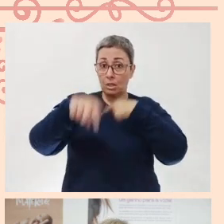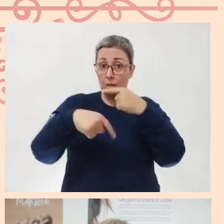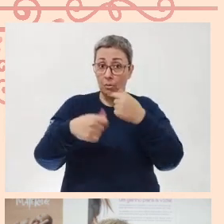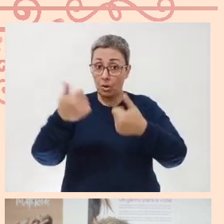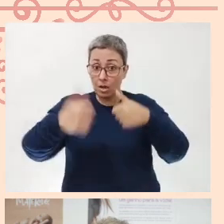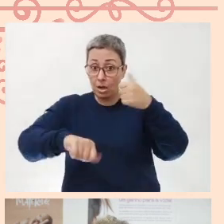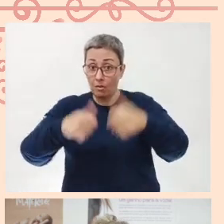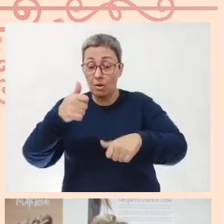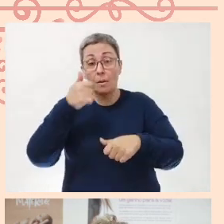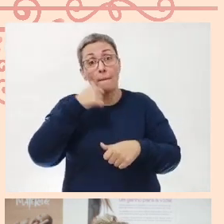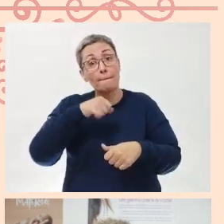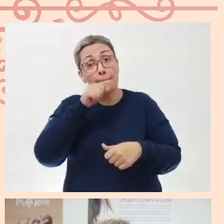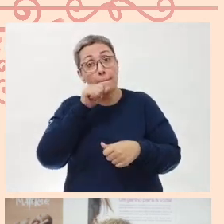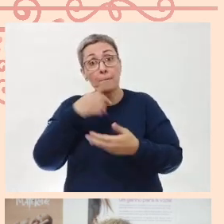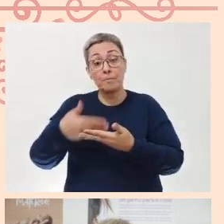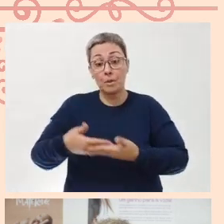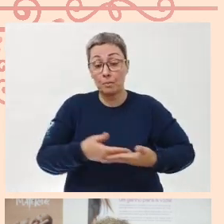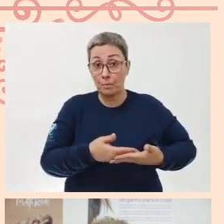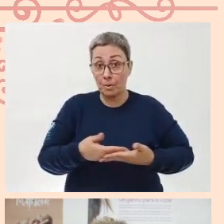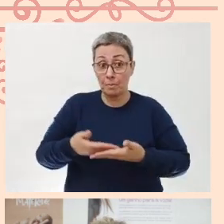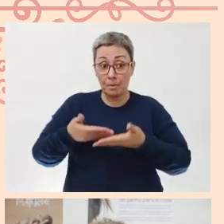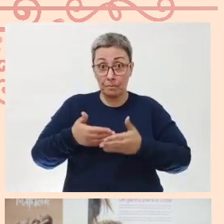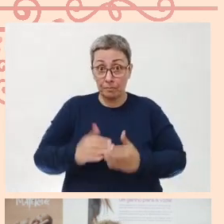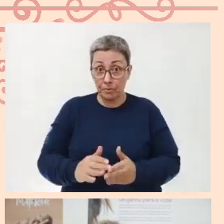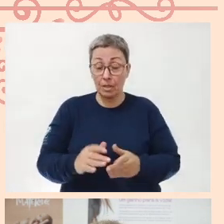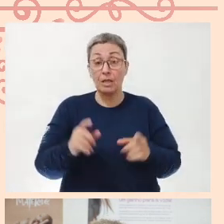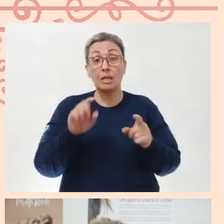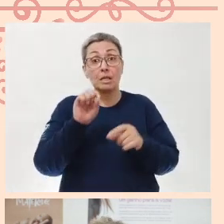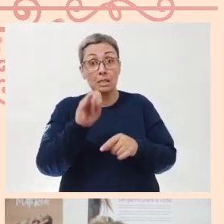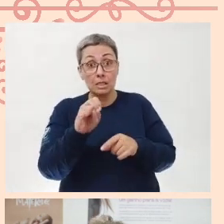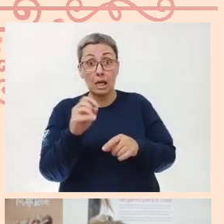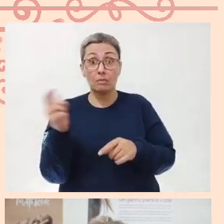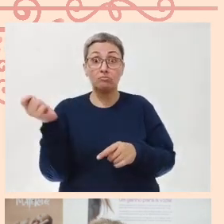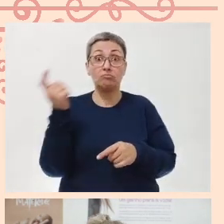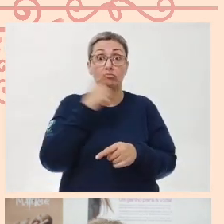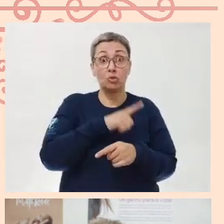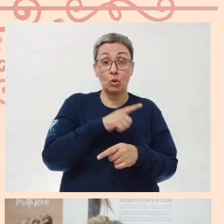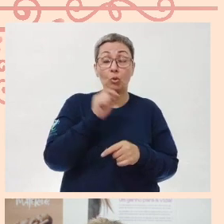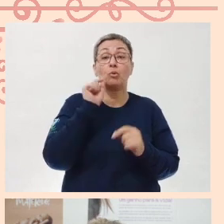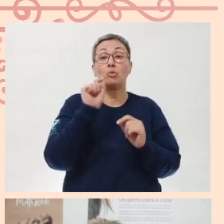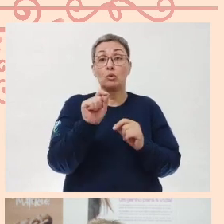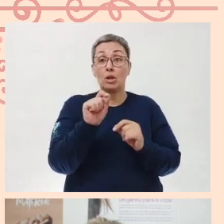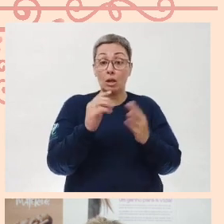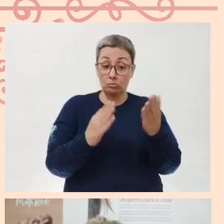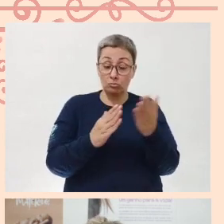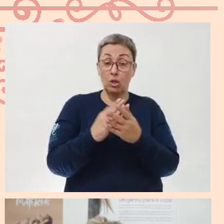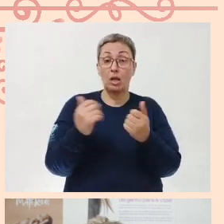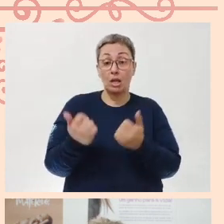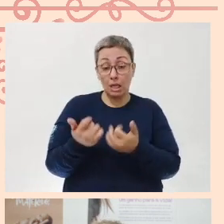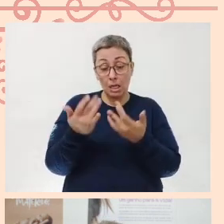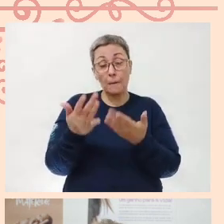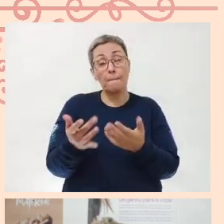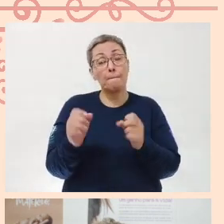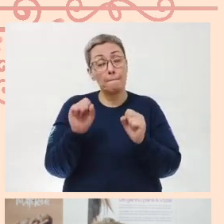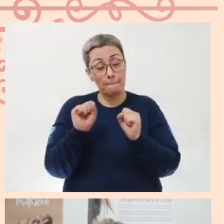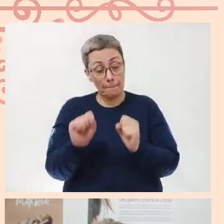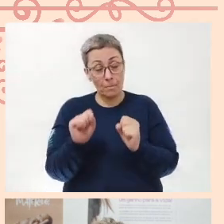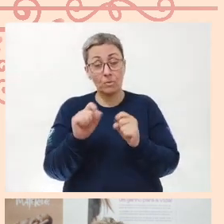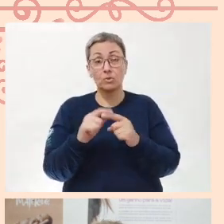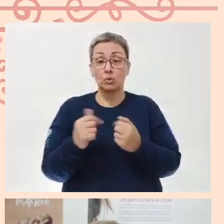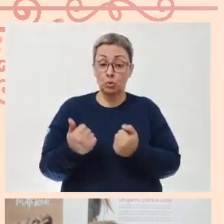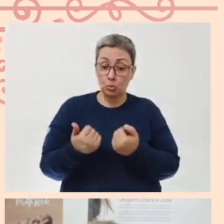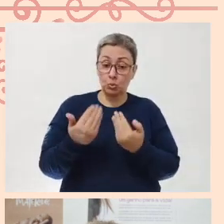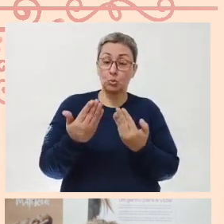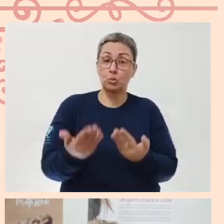após a avaliação da mãe, do recém-nascido, uma vez aptas a serem doadoras, poderão